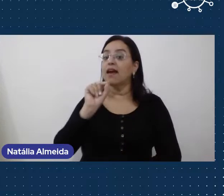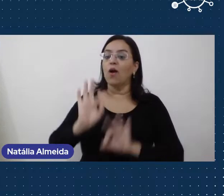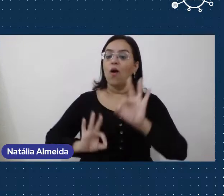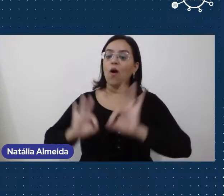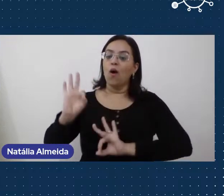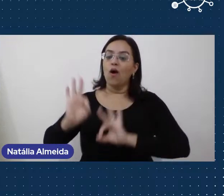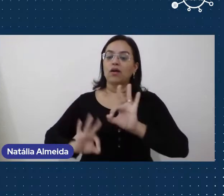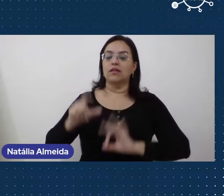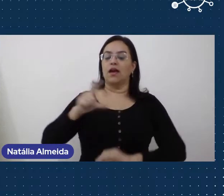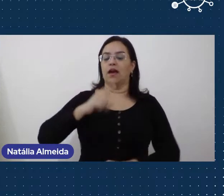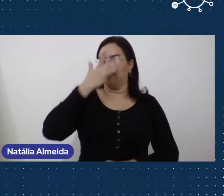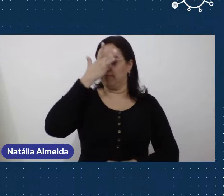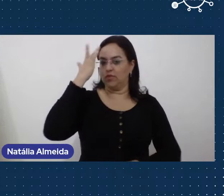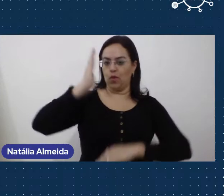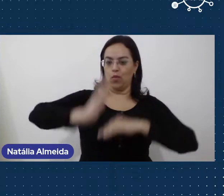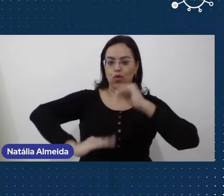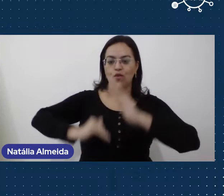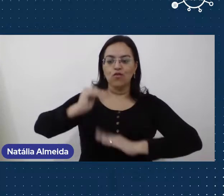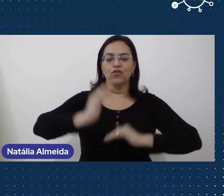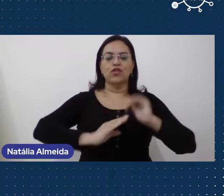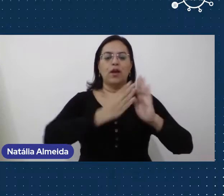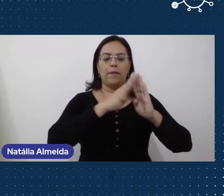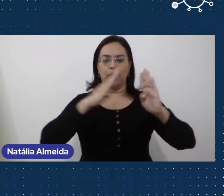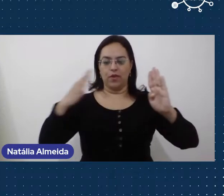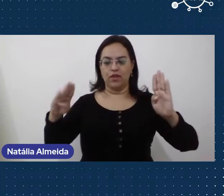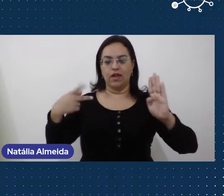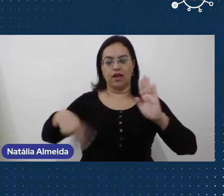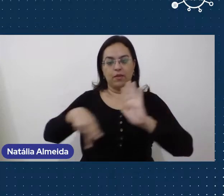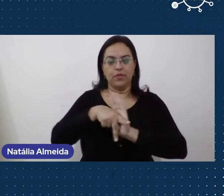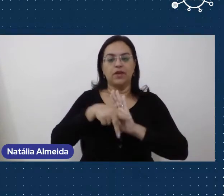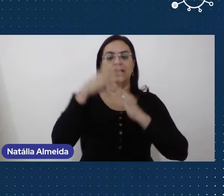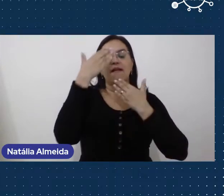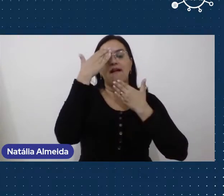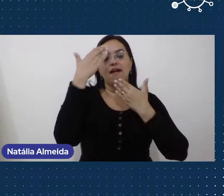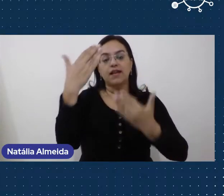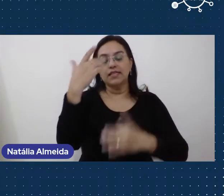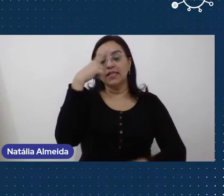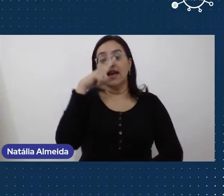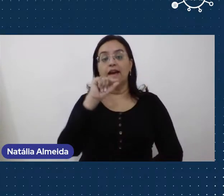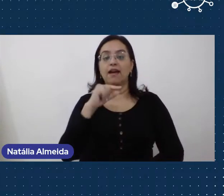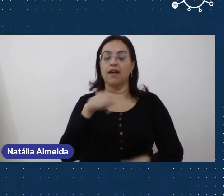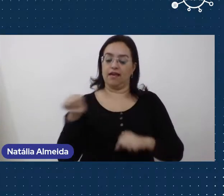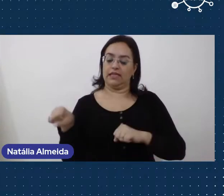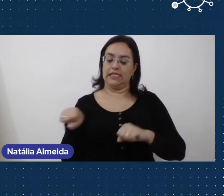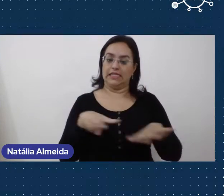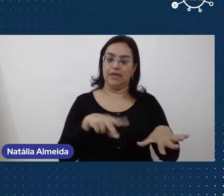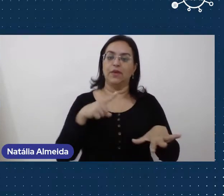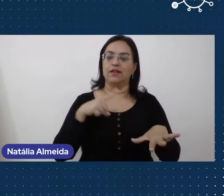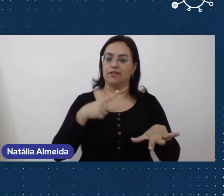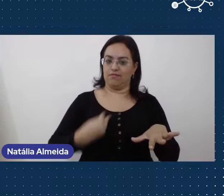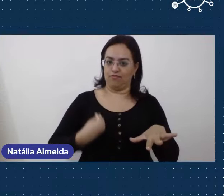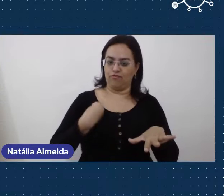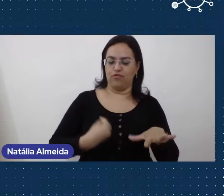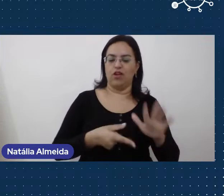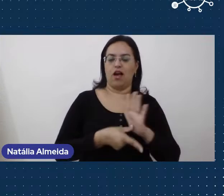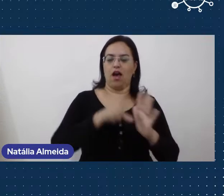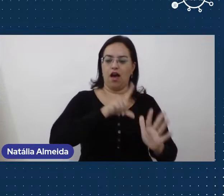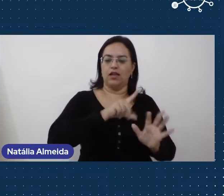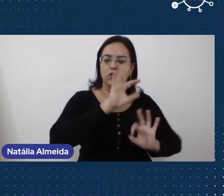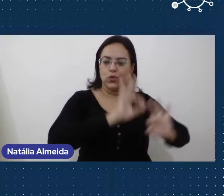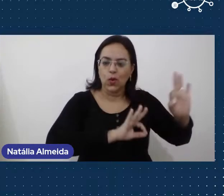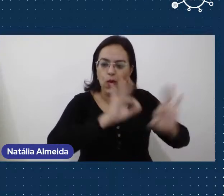das bibliotecas aqui do campus do Benfica. Agradecer aí quem esteve conosco, na organização e